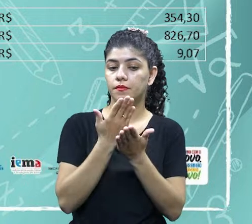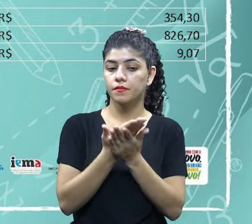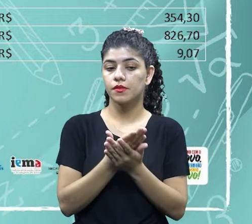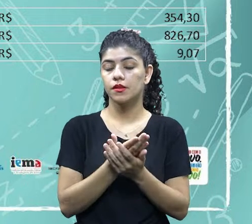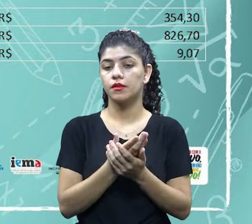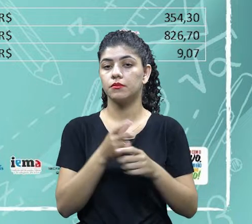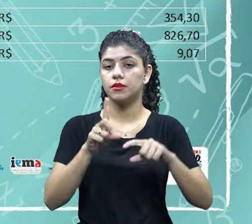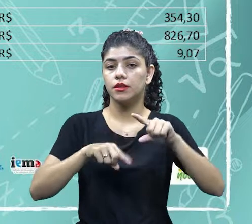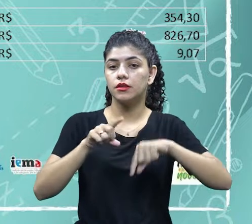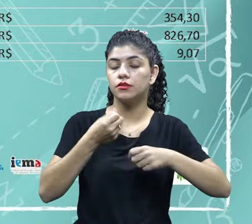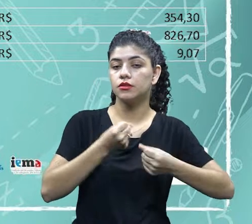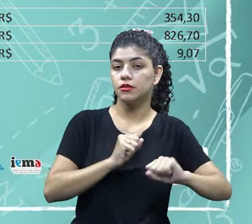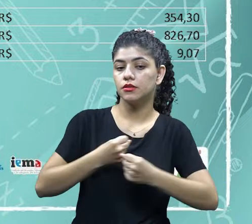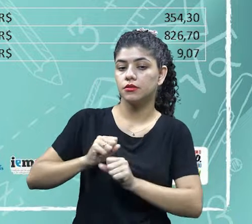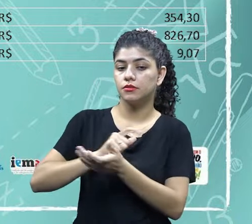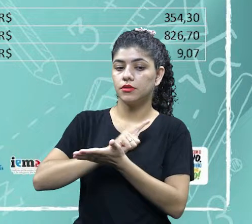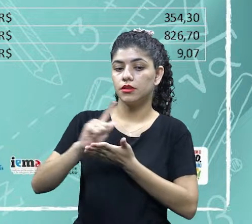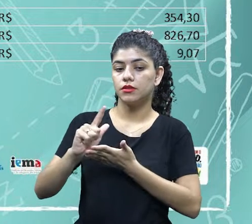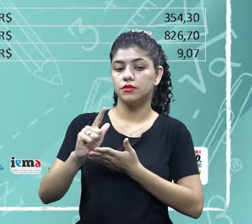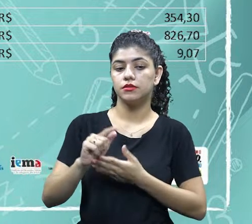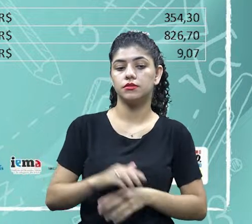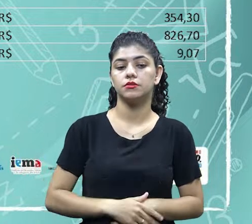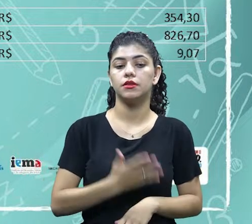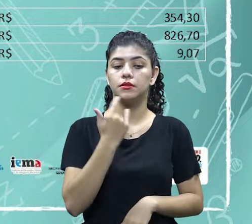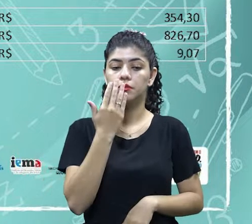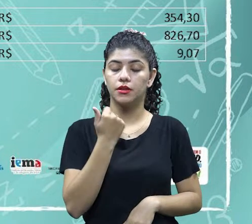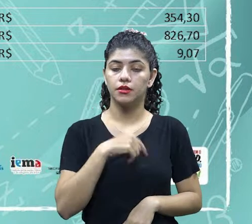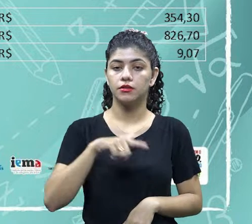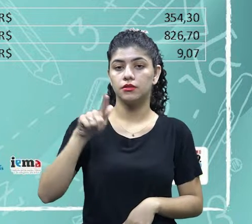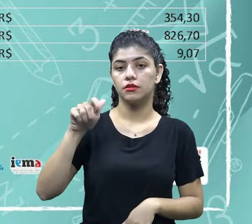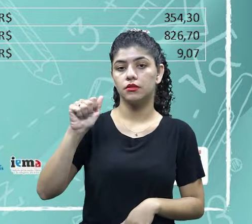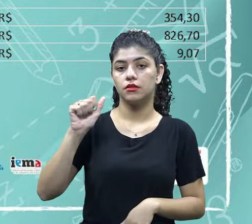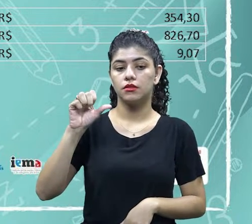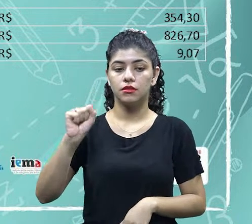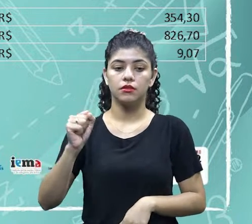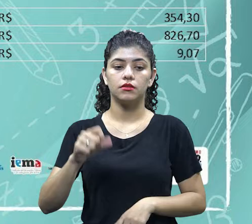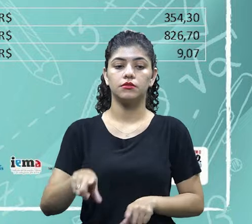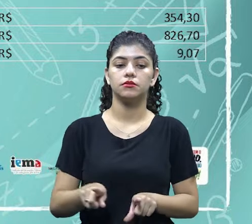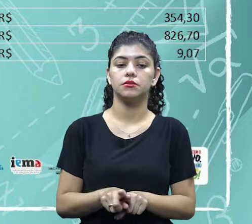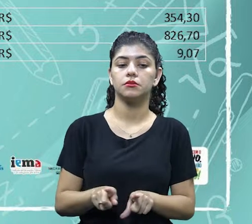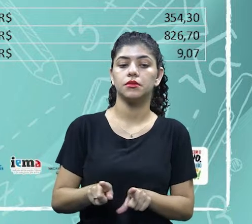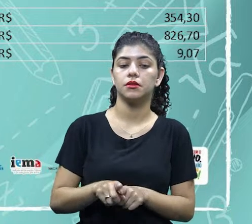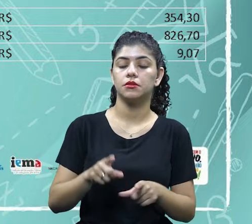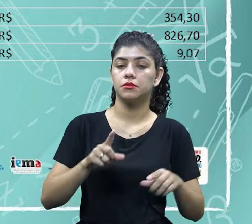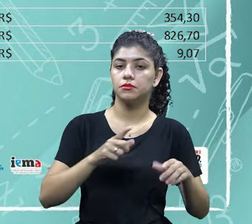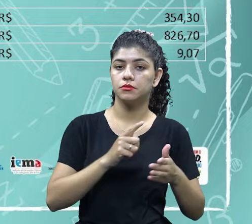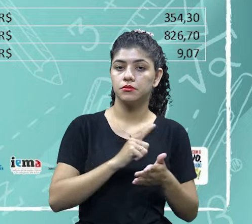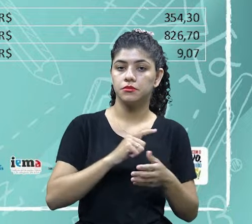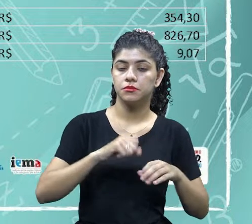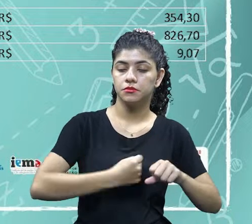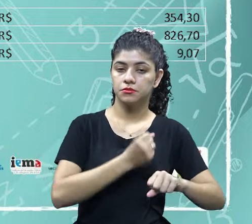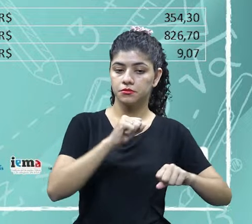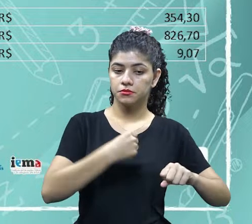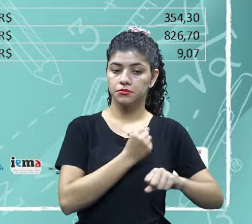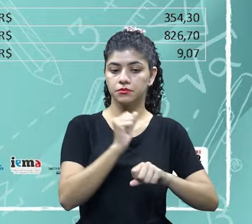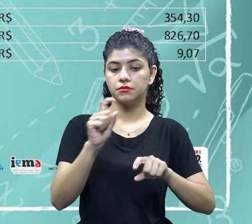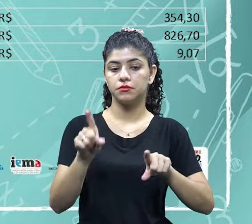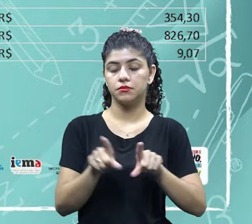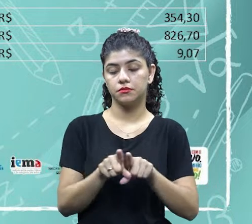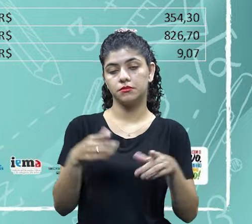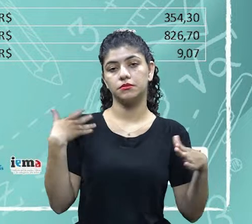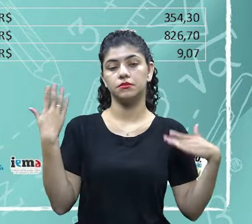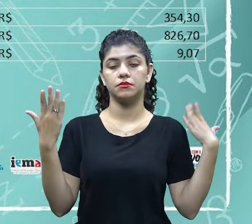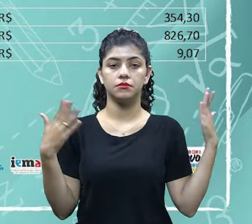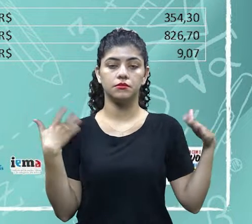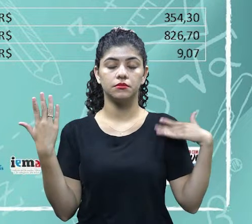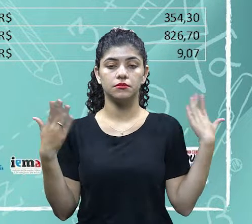internet, material escolar, material de limpeza, alimentos, gás de cozinha, material de